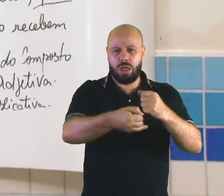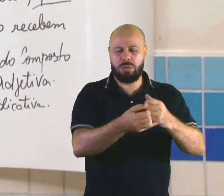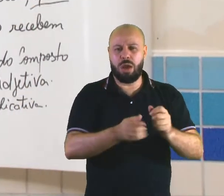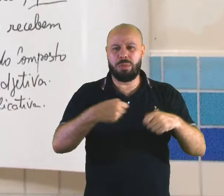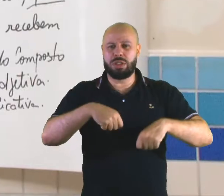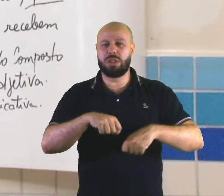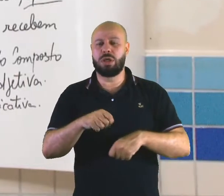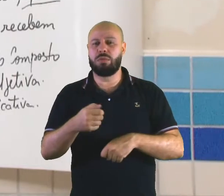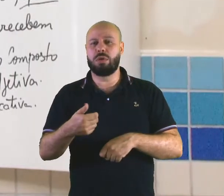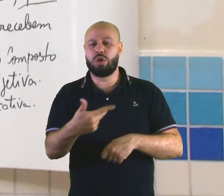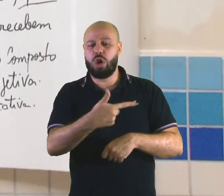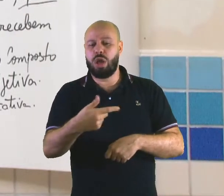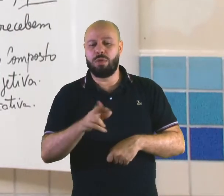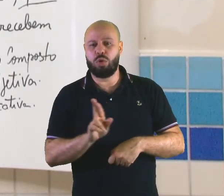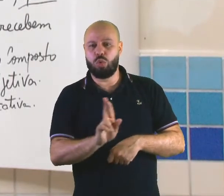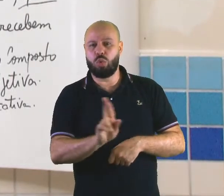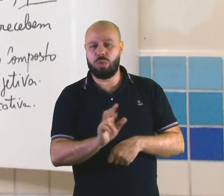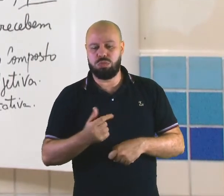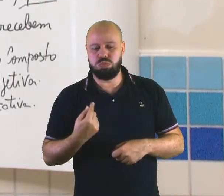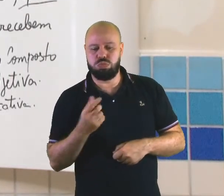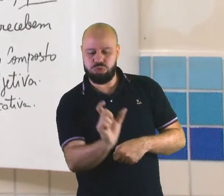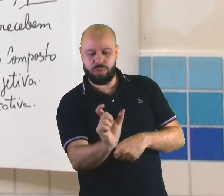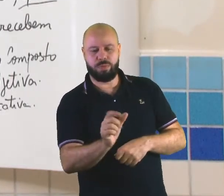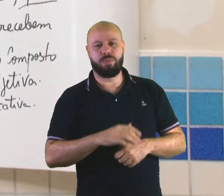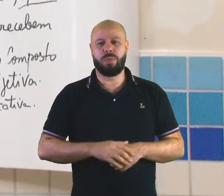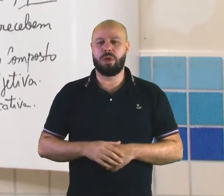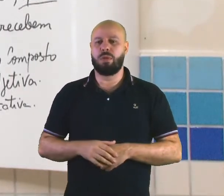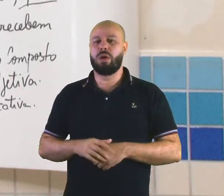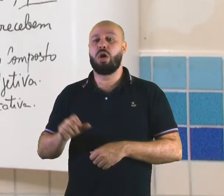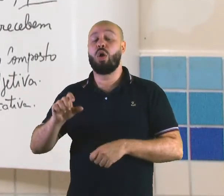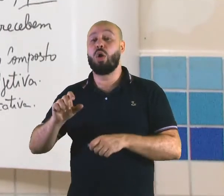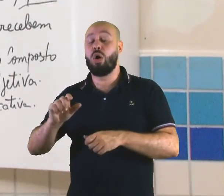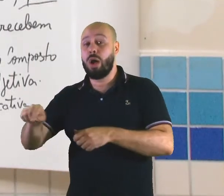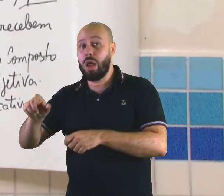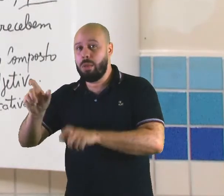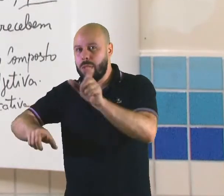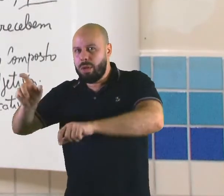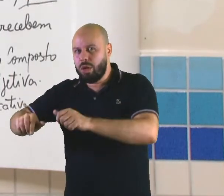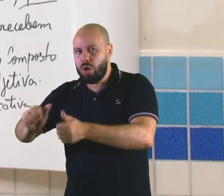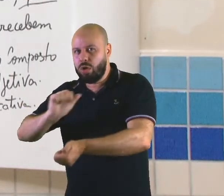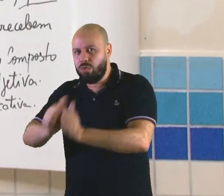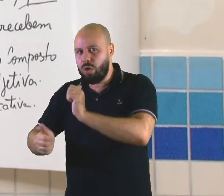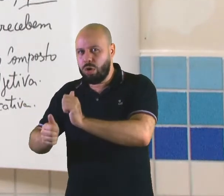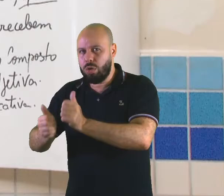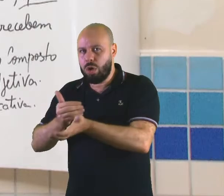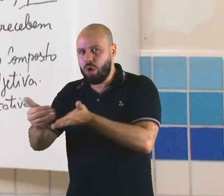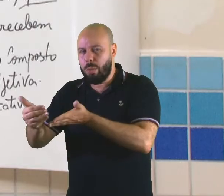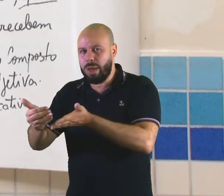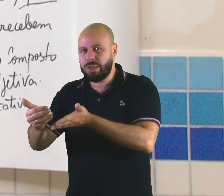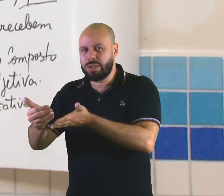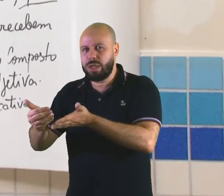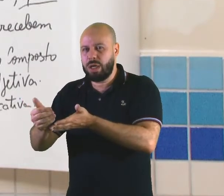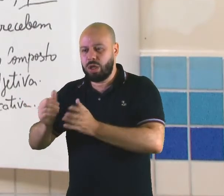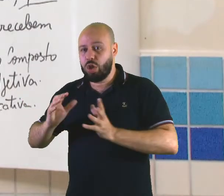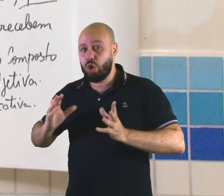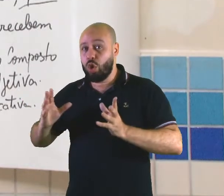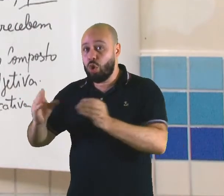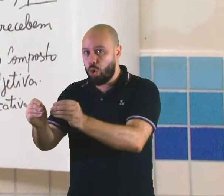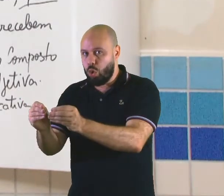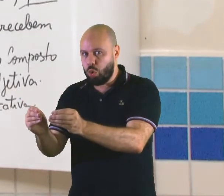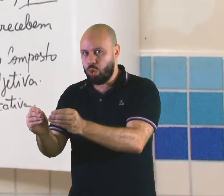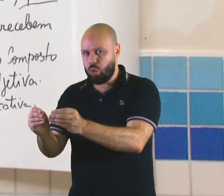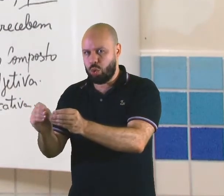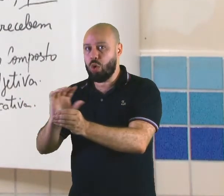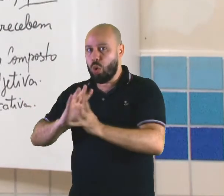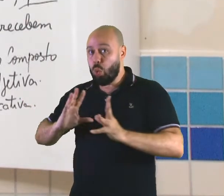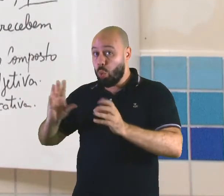o pronome relativo. Os jogadores de futebol que são iniciantes, todos,